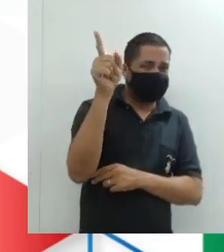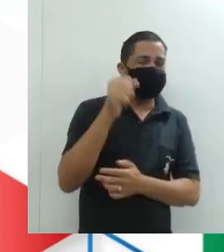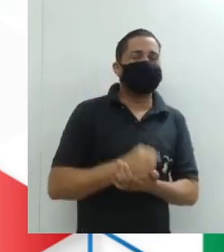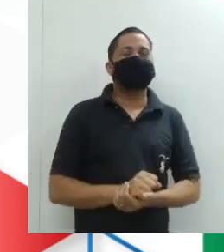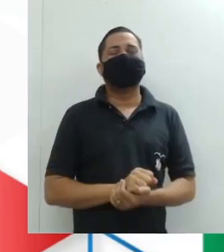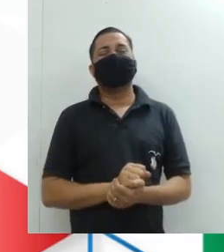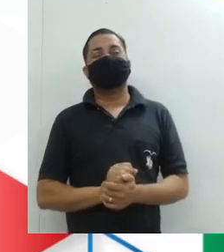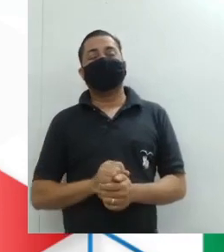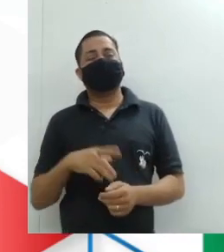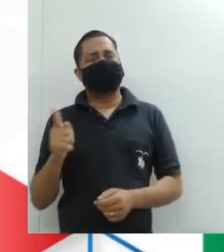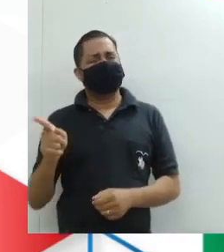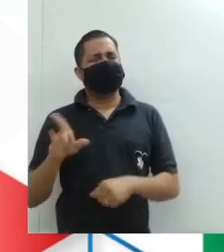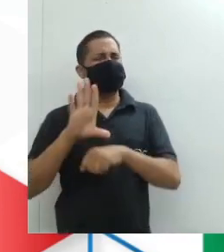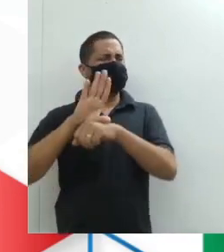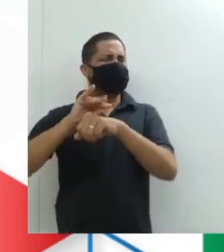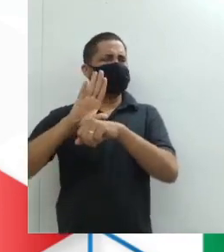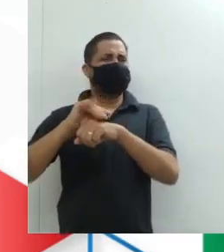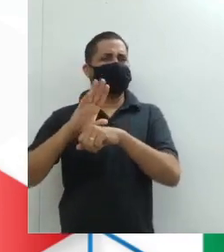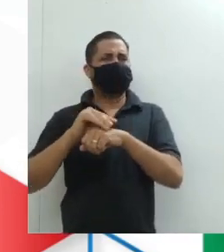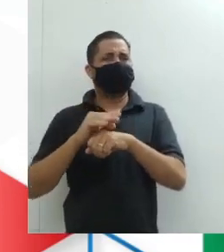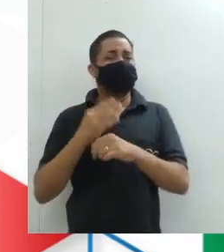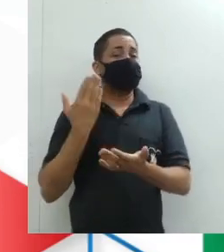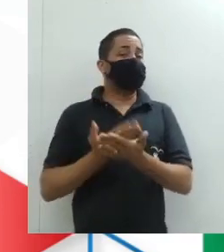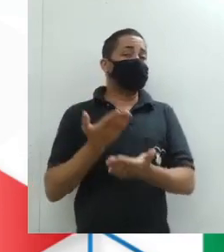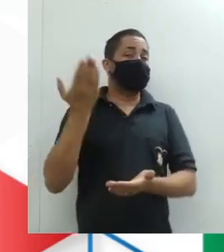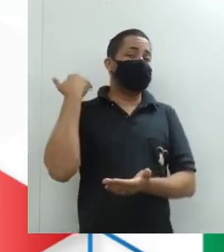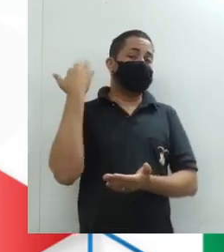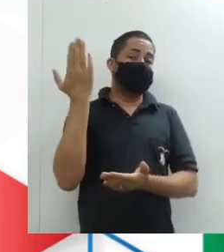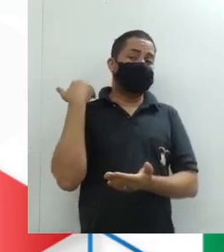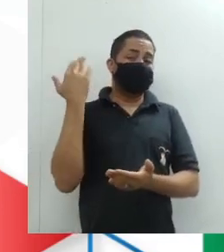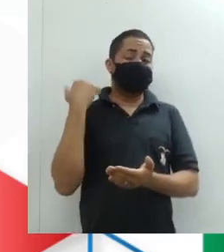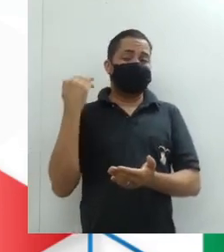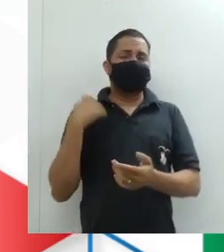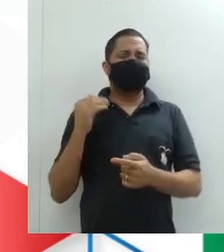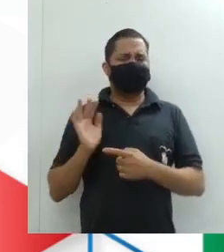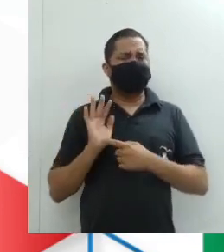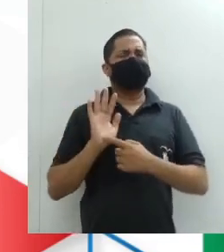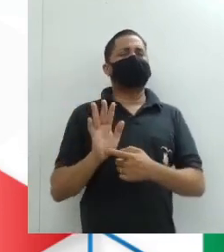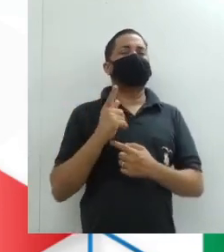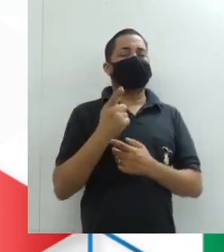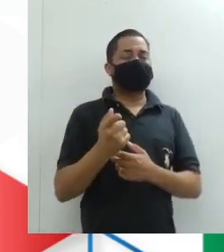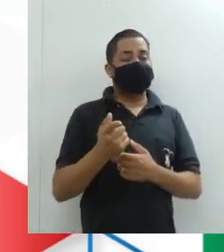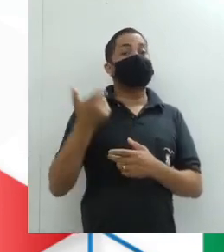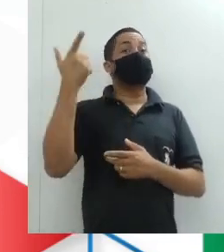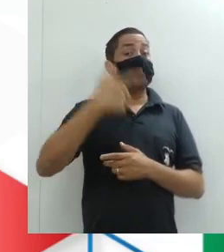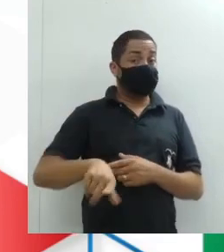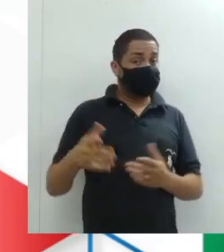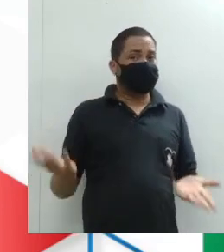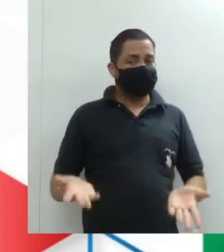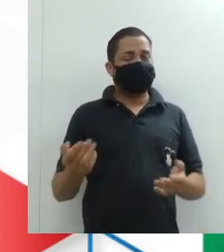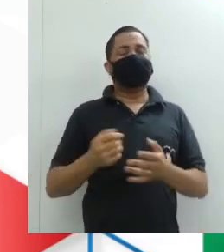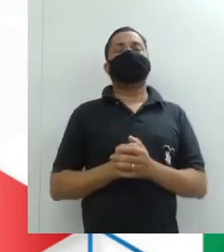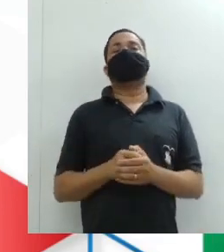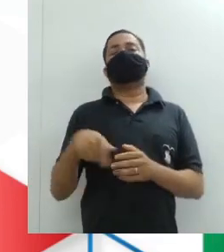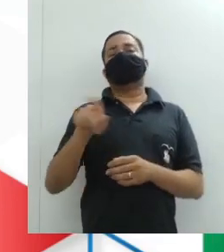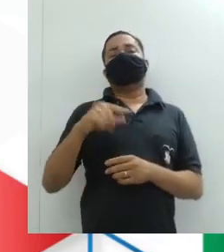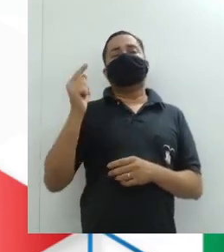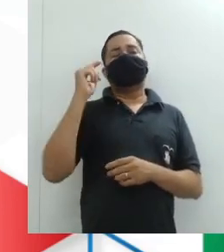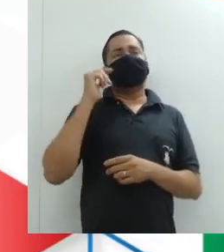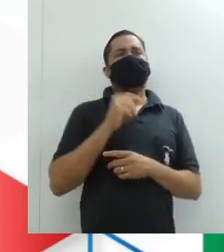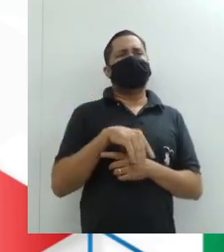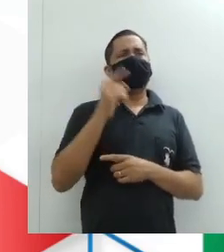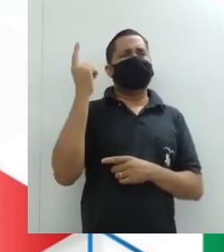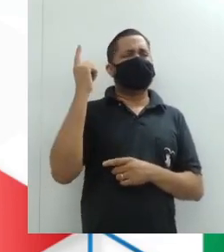atenção. Essa fotografia, na aula anterior, eu trouxe para vocês e trago novamente para vocês